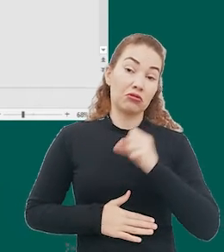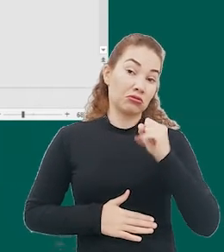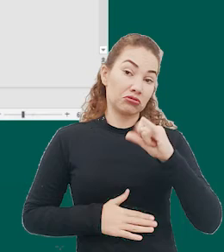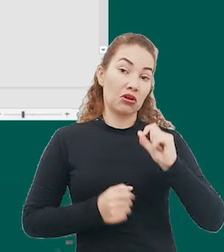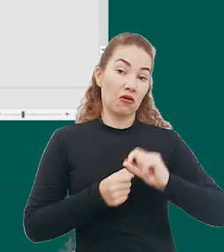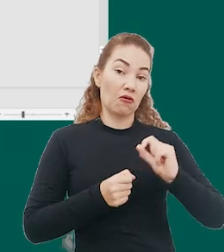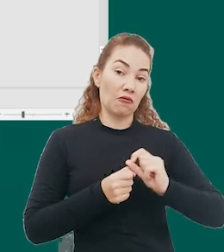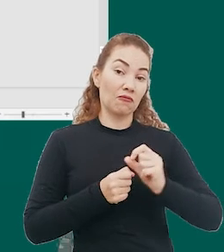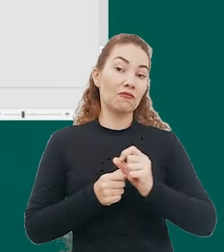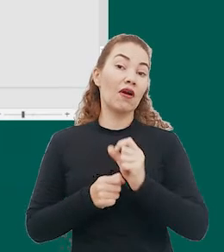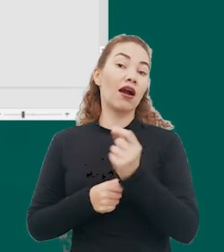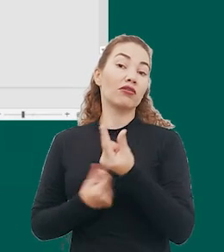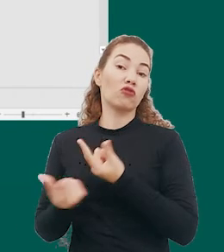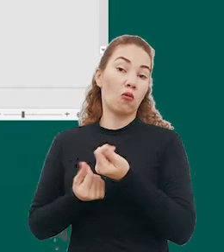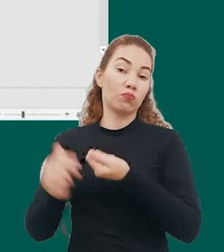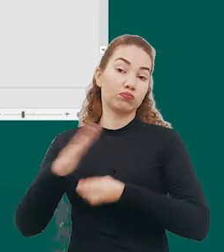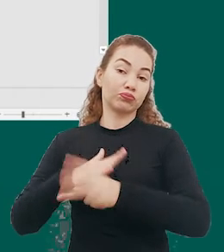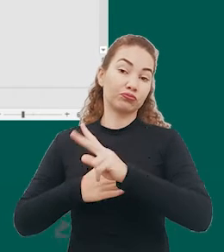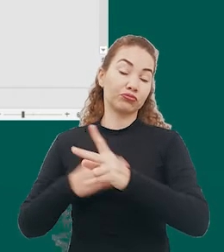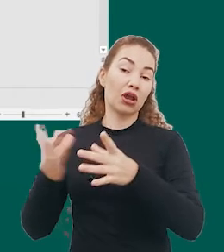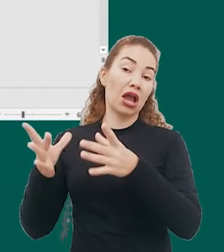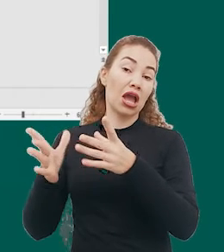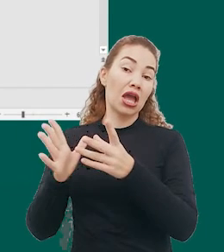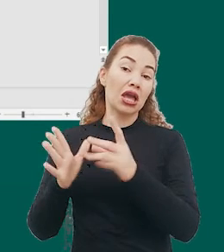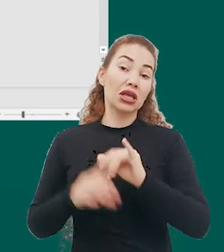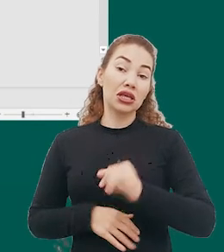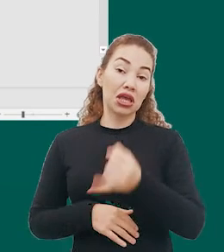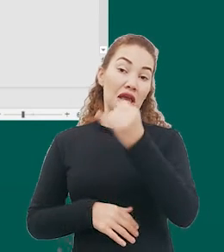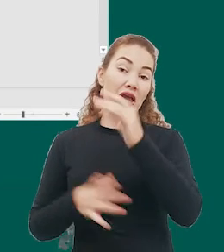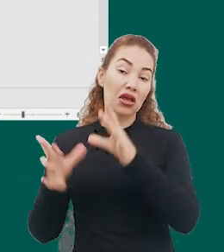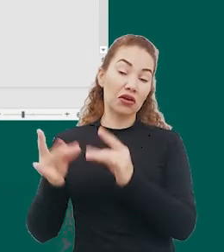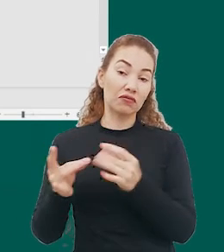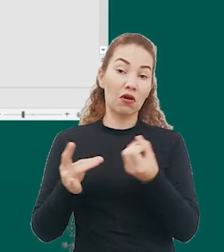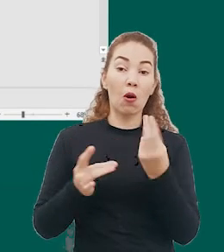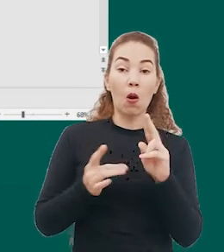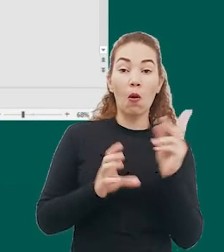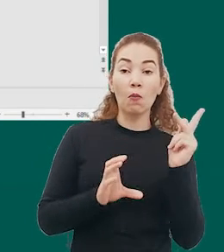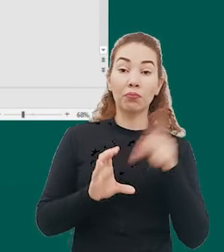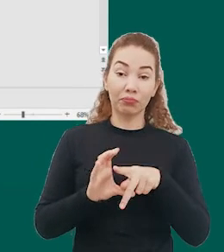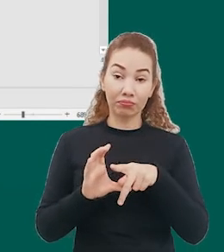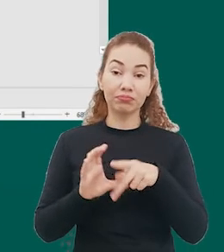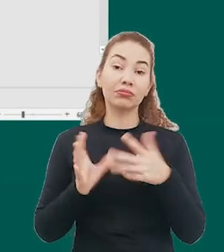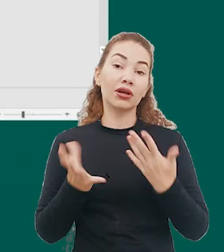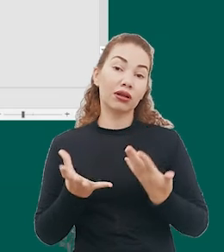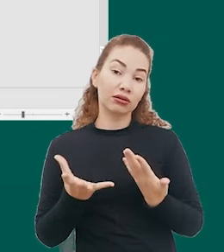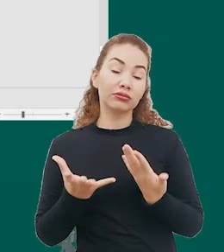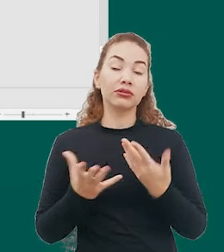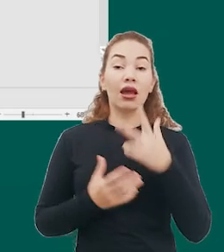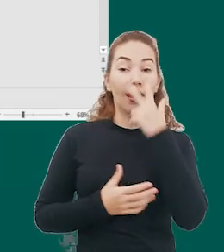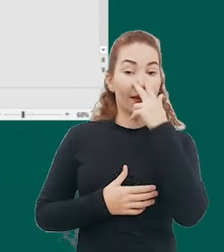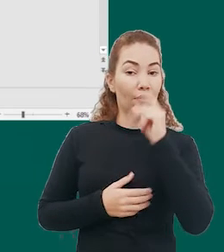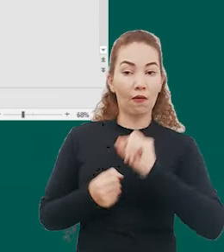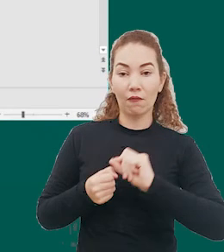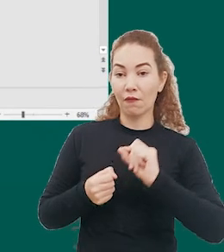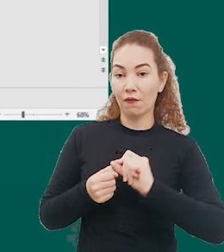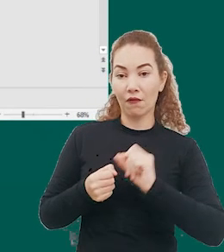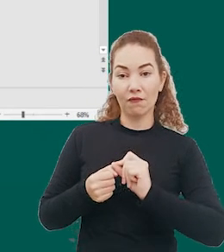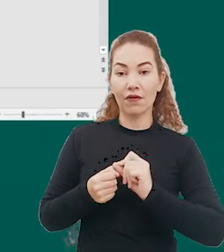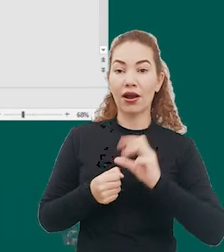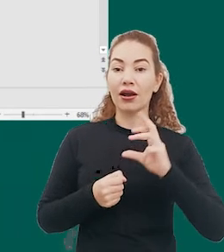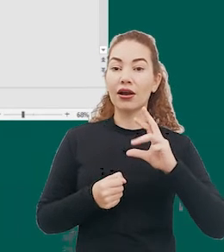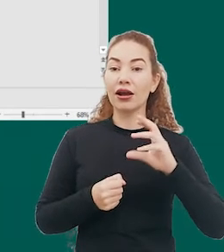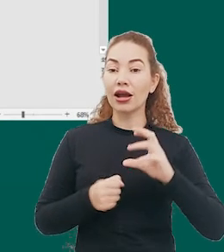aplicação financeira em renda fixa, numa conta poupança, assim eu faço uma informação também,